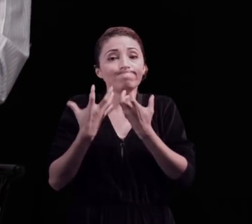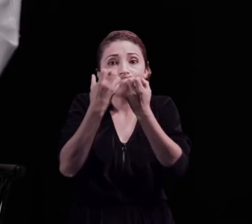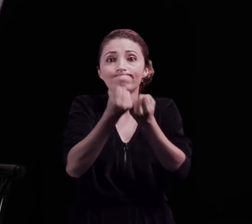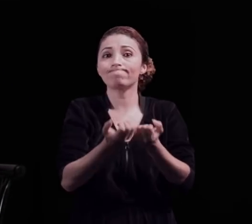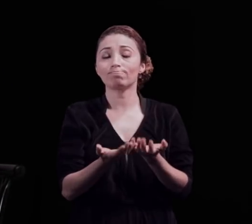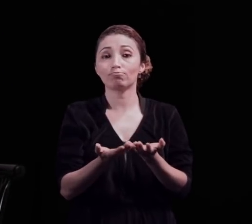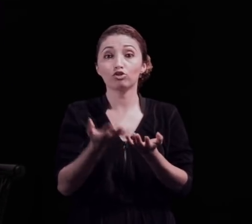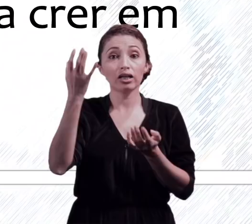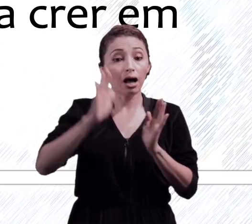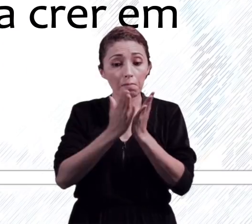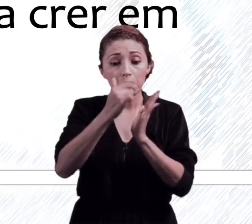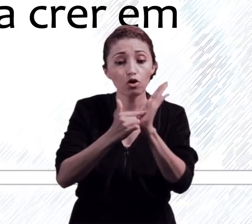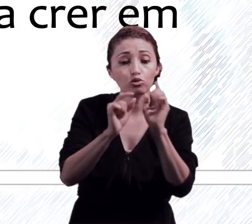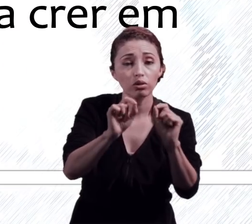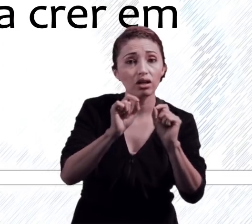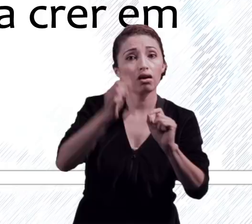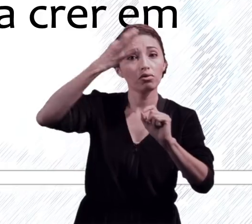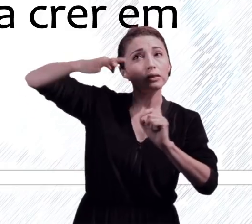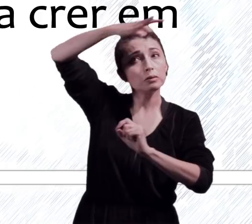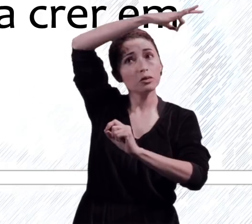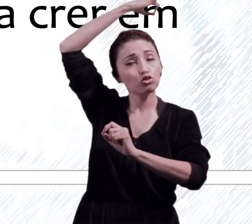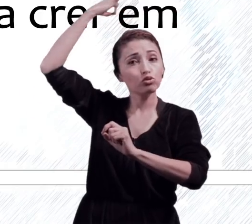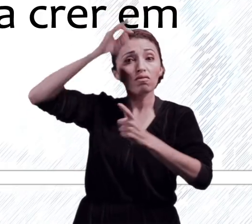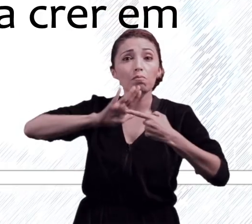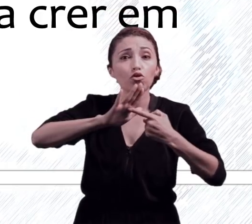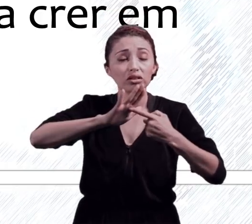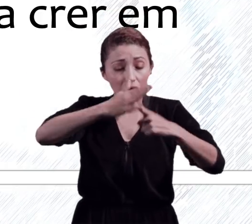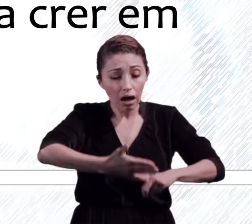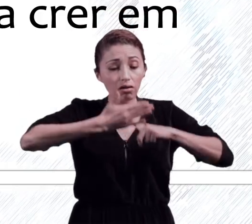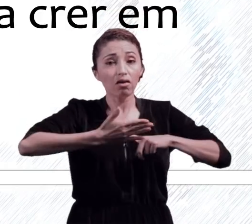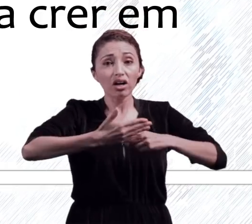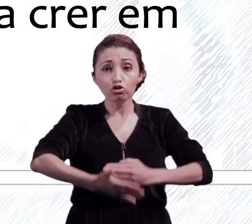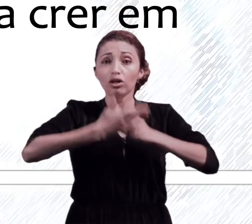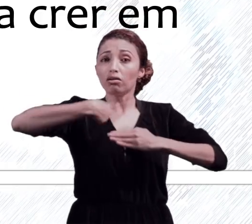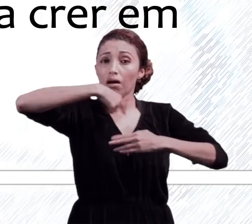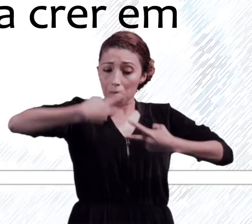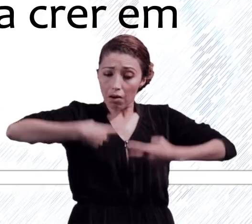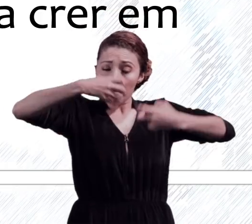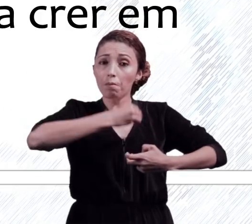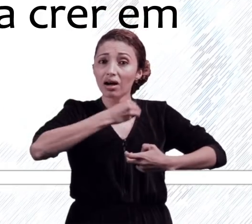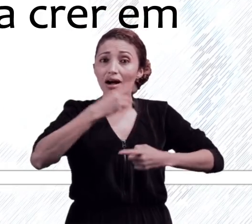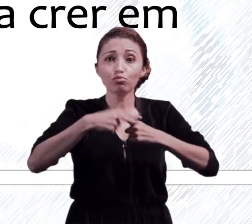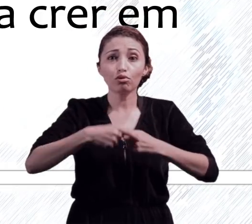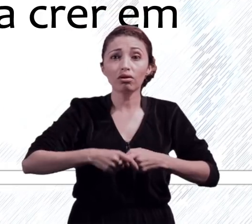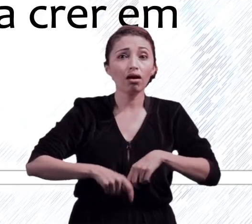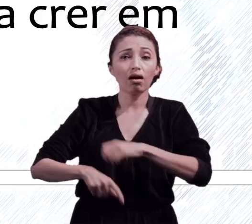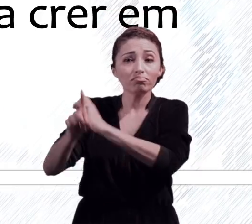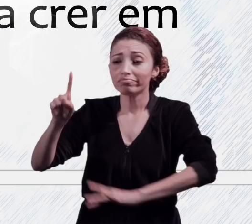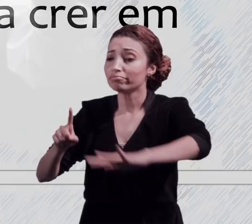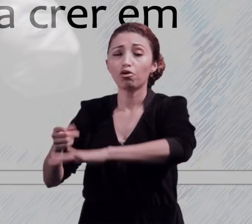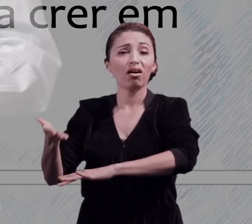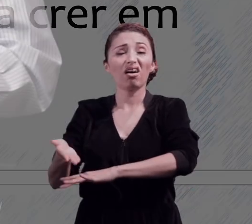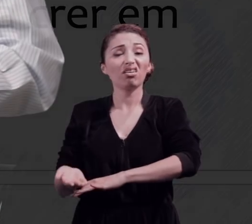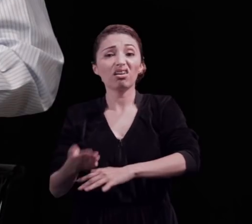que o texto diz, ele vai convencer do pecado porque o mundo se recusa a crer. Crer